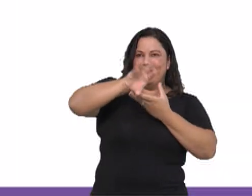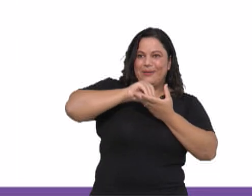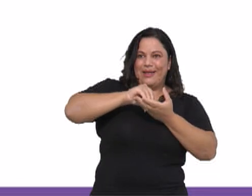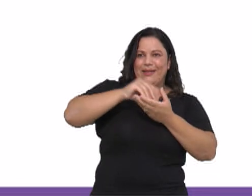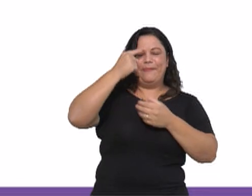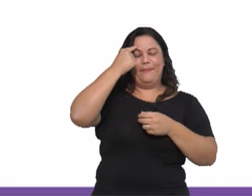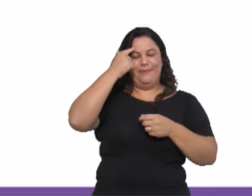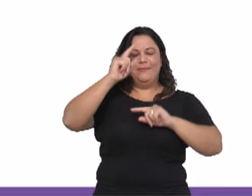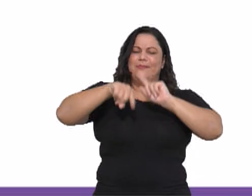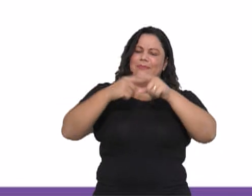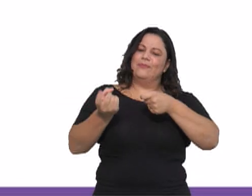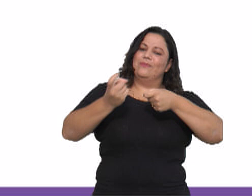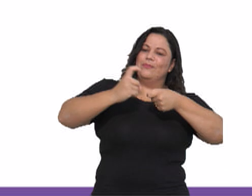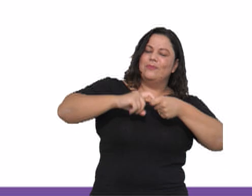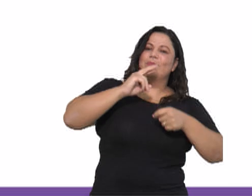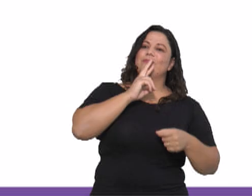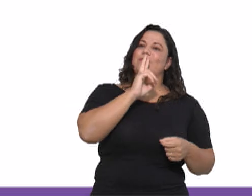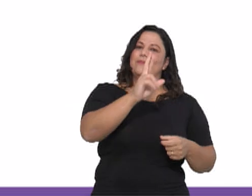resposta.